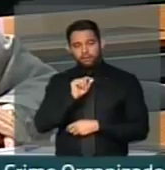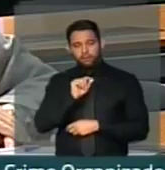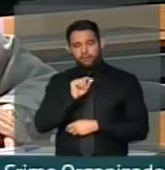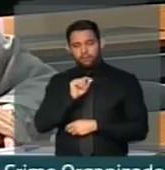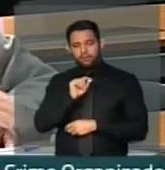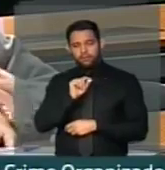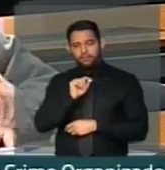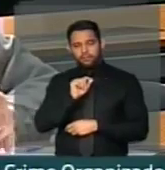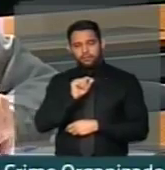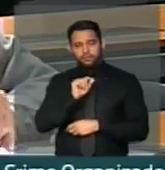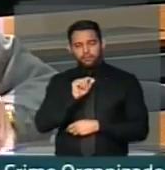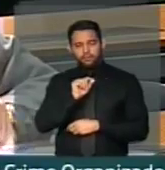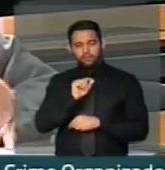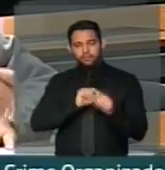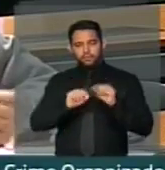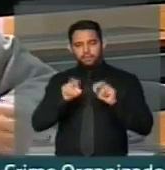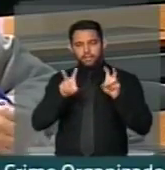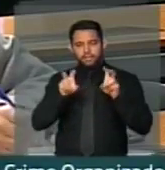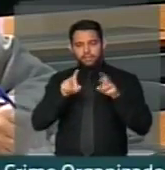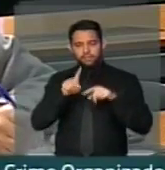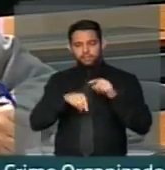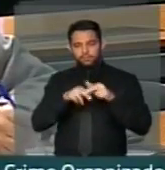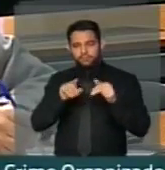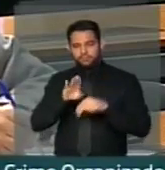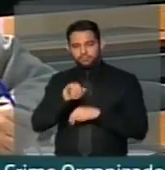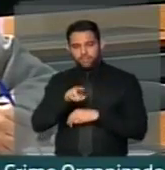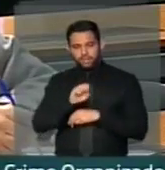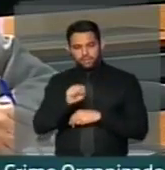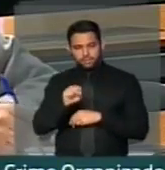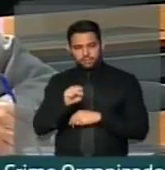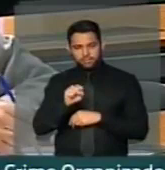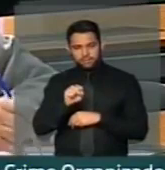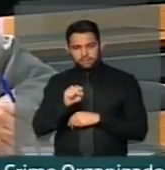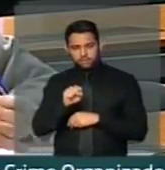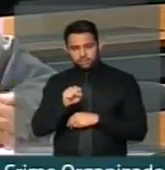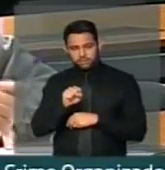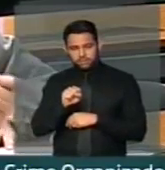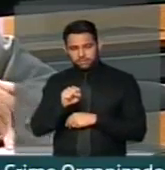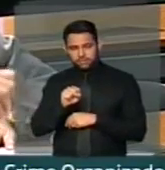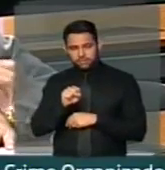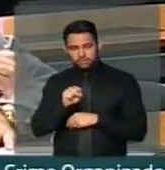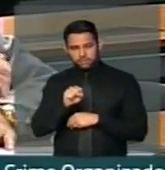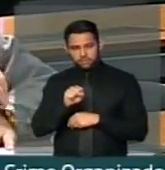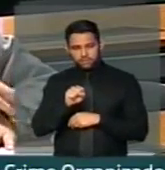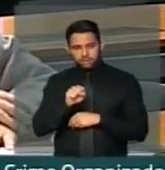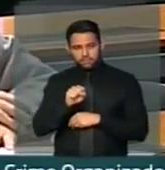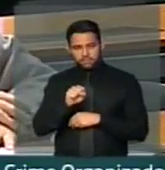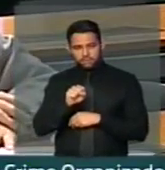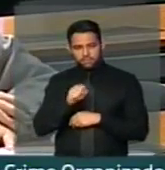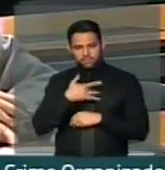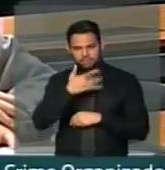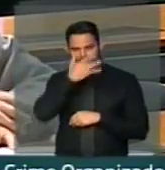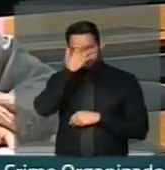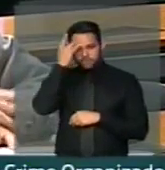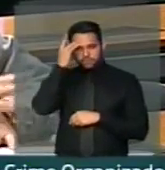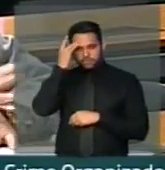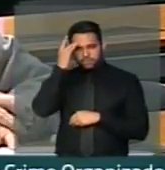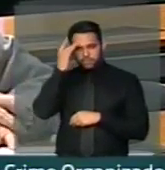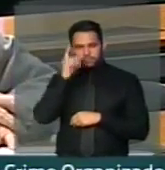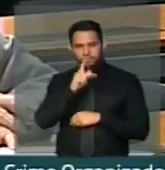é sobre a questão dos bens dos desses cabeças do PCC